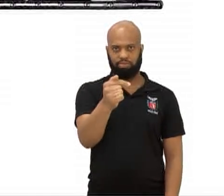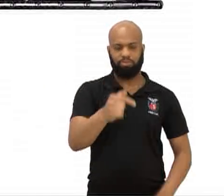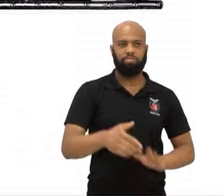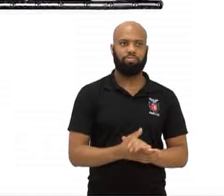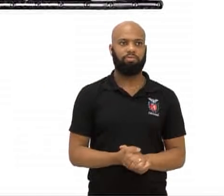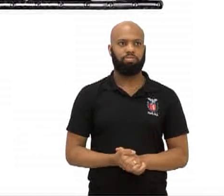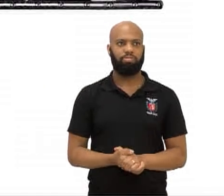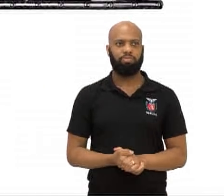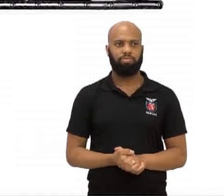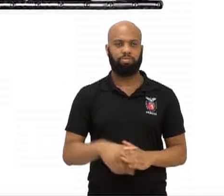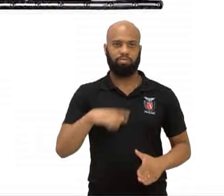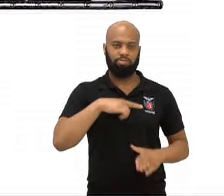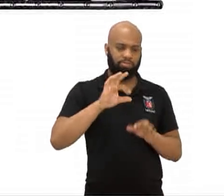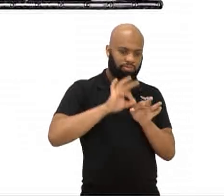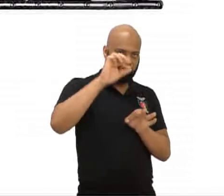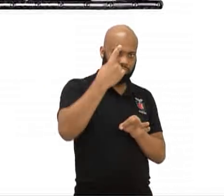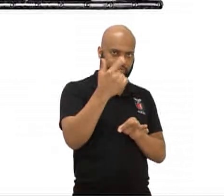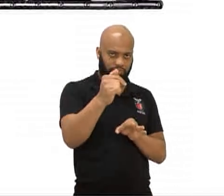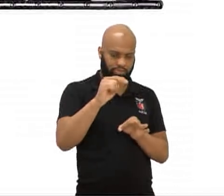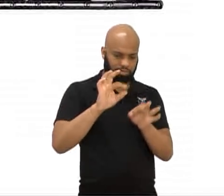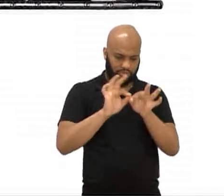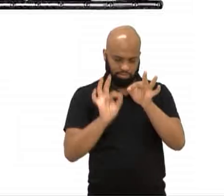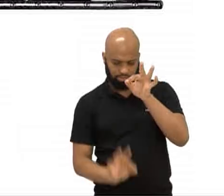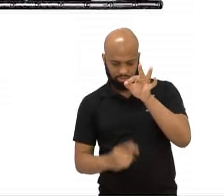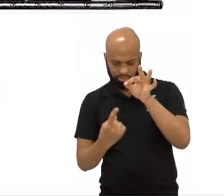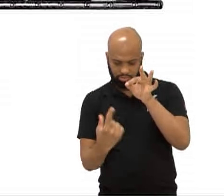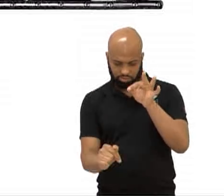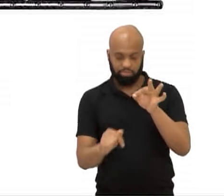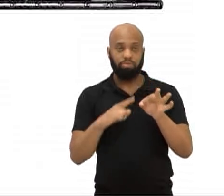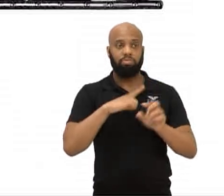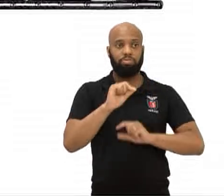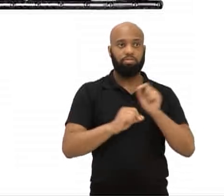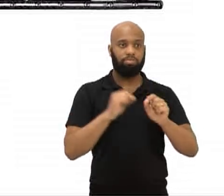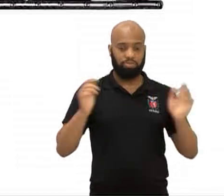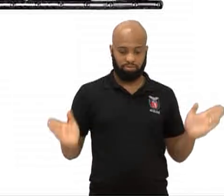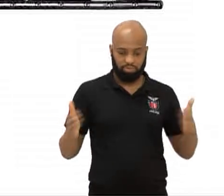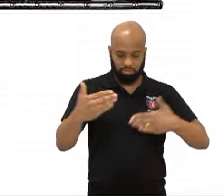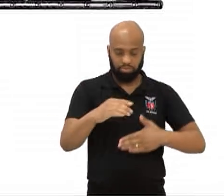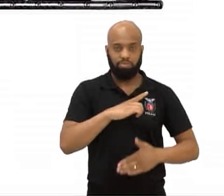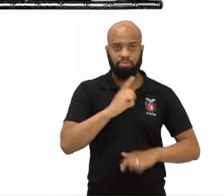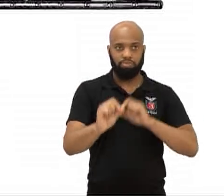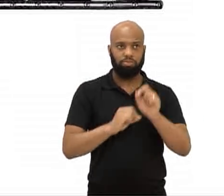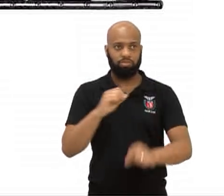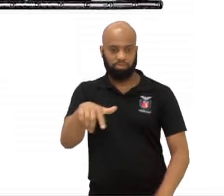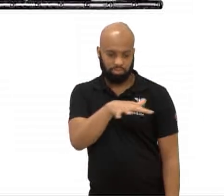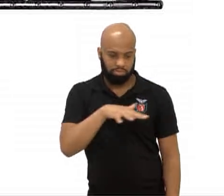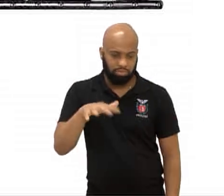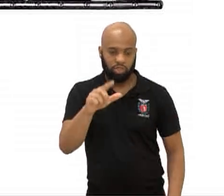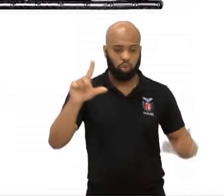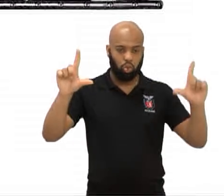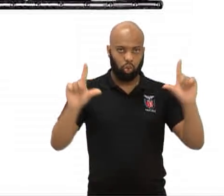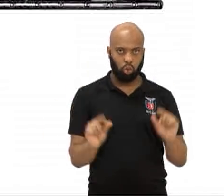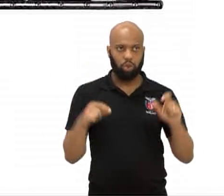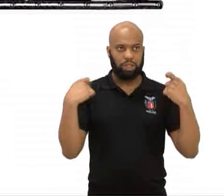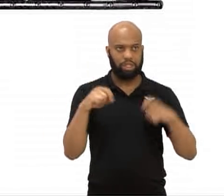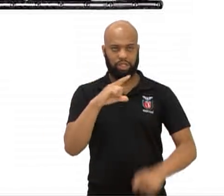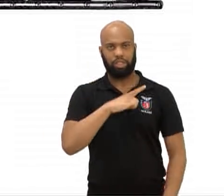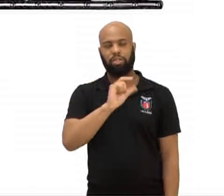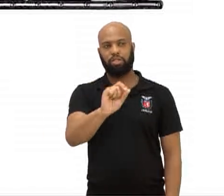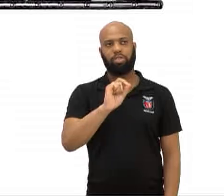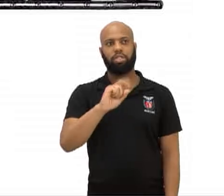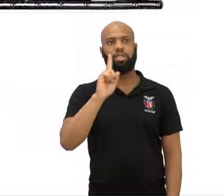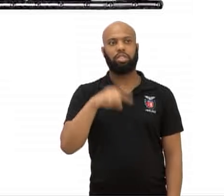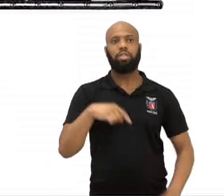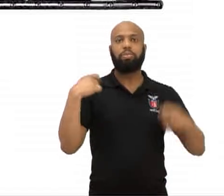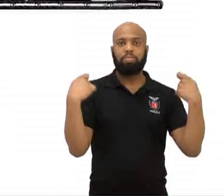centímetros. Temos a caixa. Qual que é o valor mínimo? Qual que é o espaço mínimo que essa caixa deve ter? Ela deve